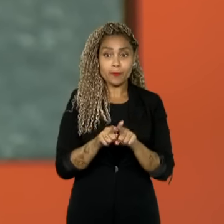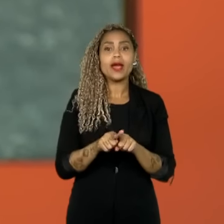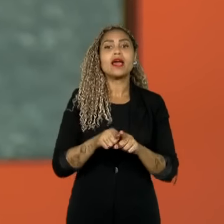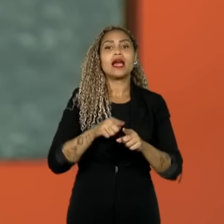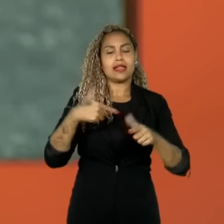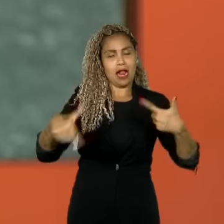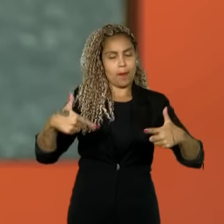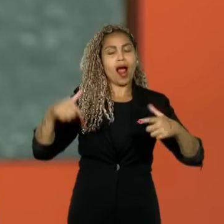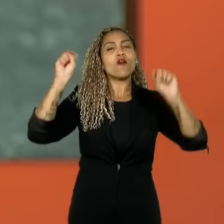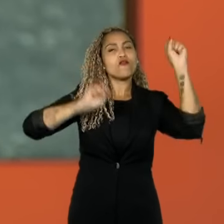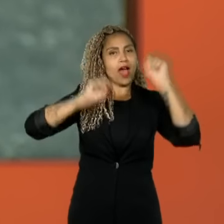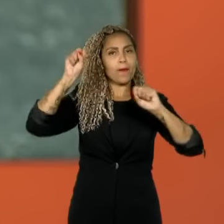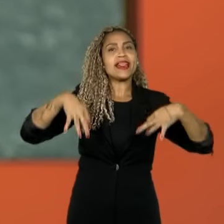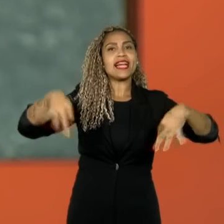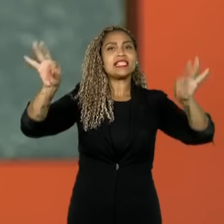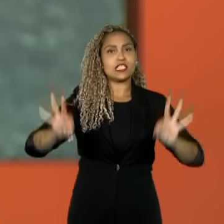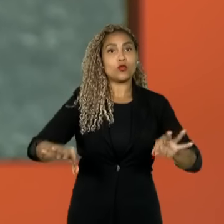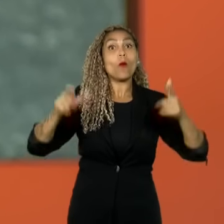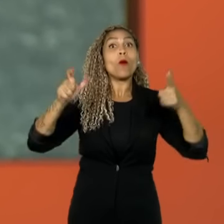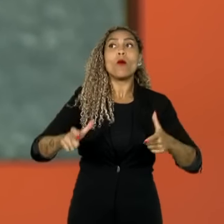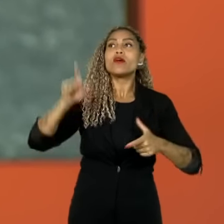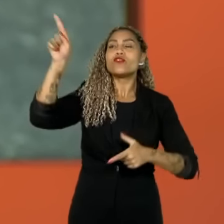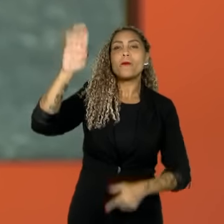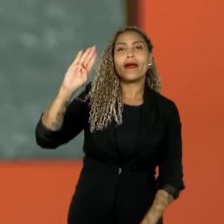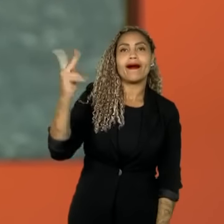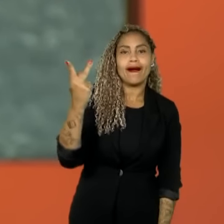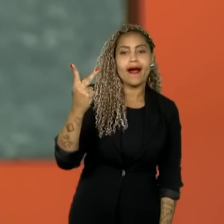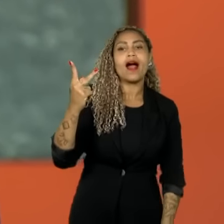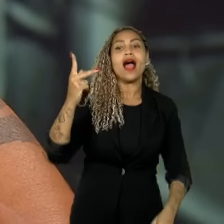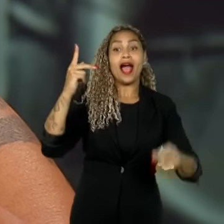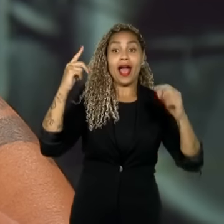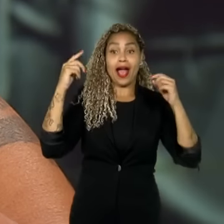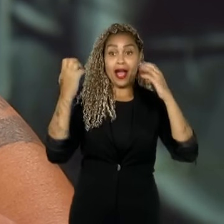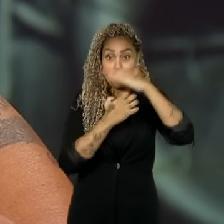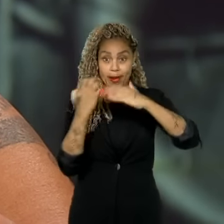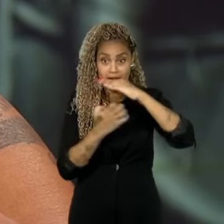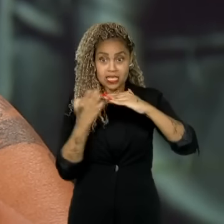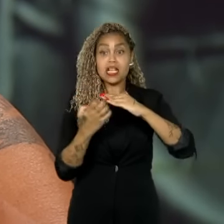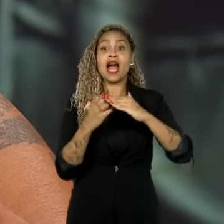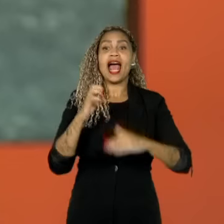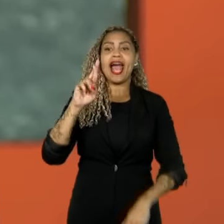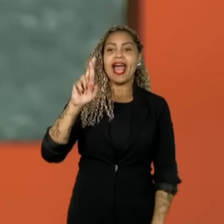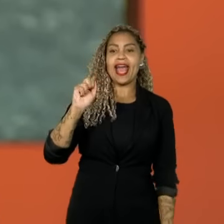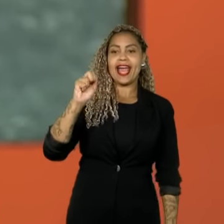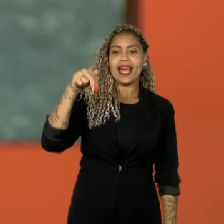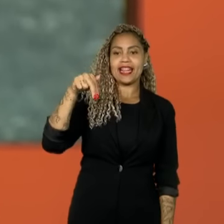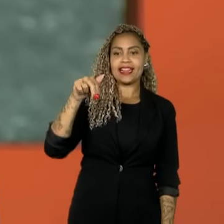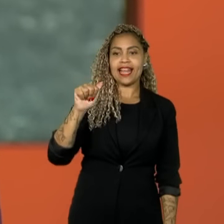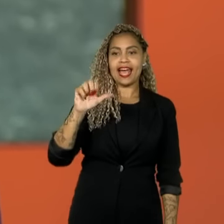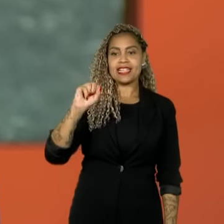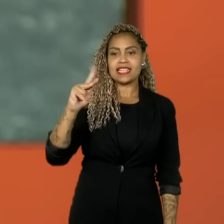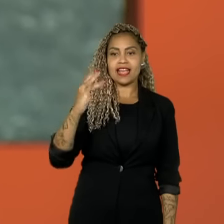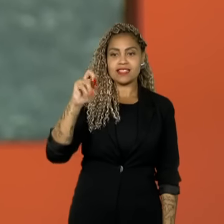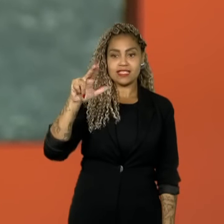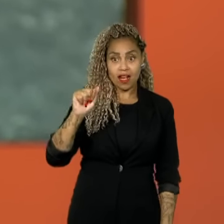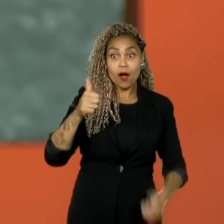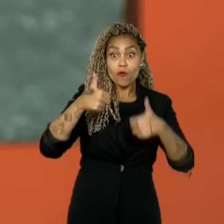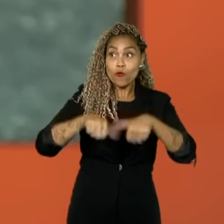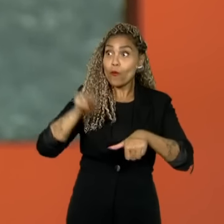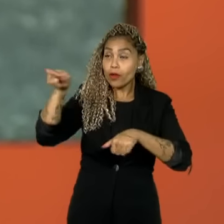Em BH? Em Belo Horizonte, que é a Companhia Industrial Renascença. Sim. Né? E fica durante um tempo lá também trabalhando como